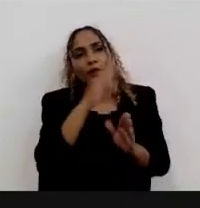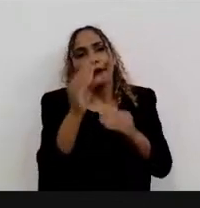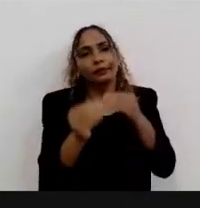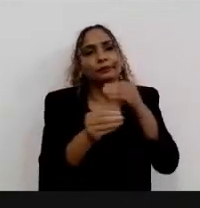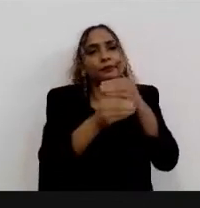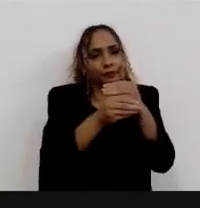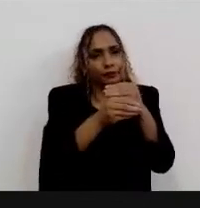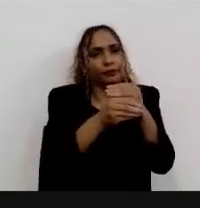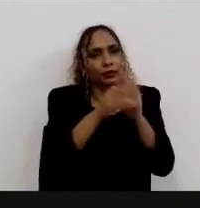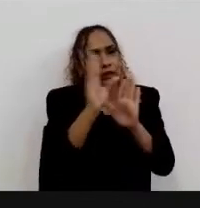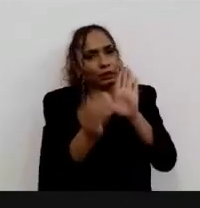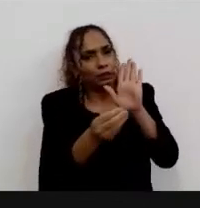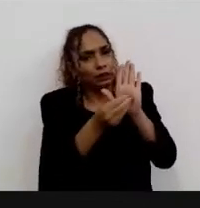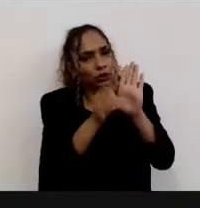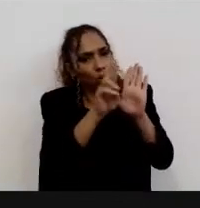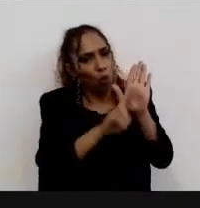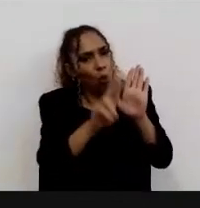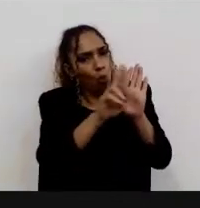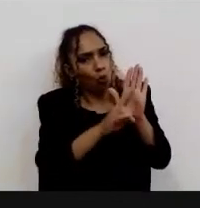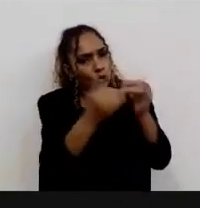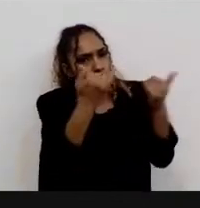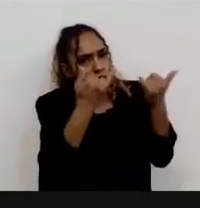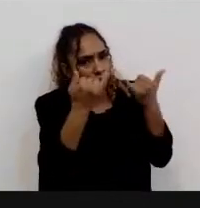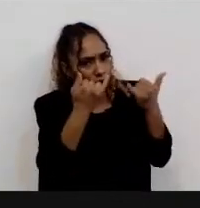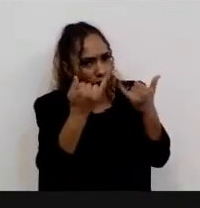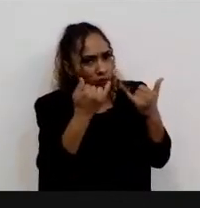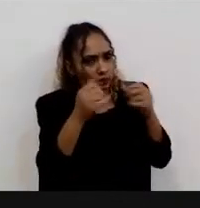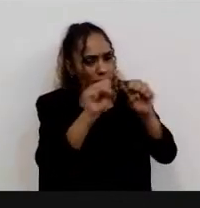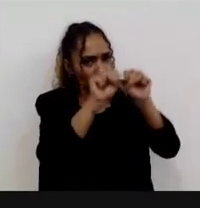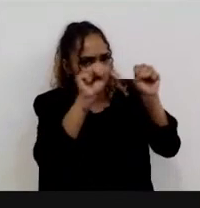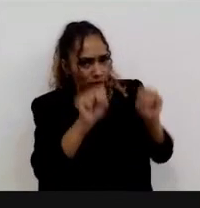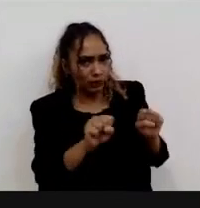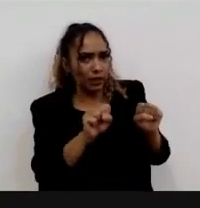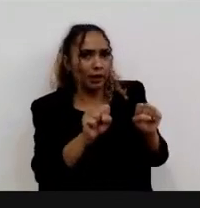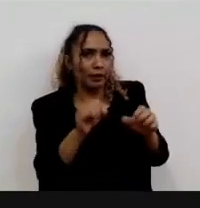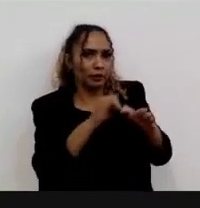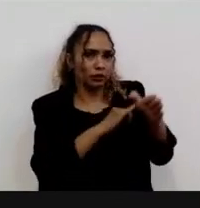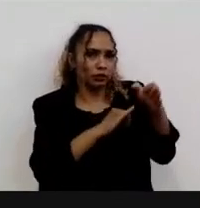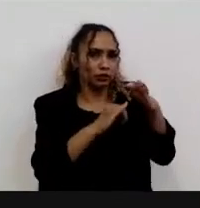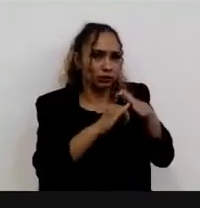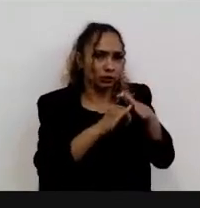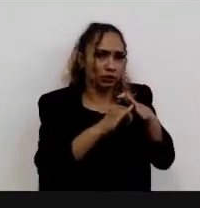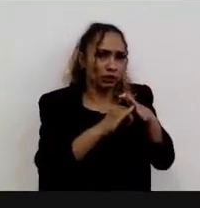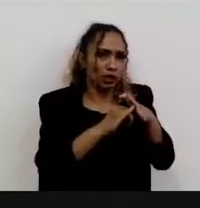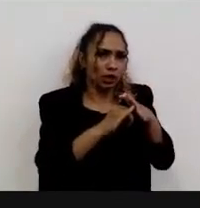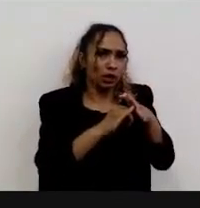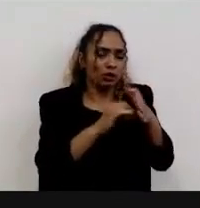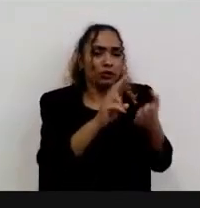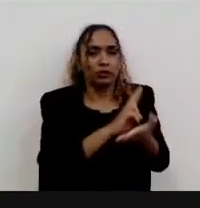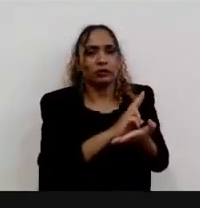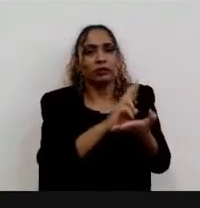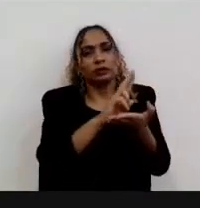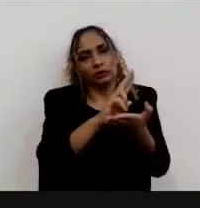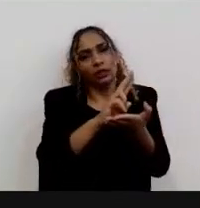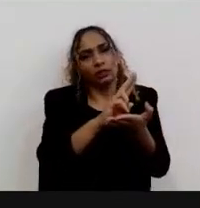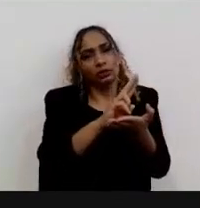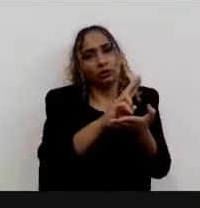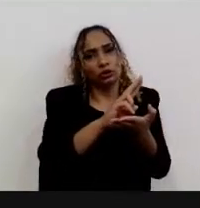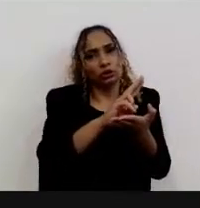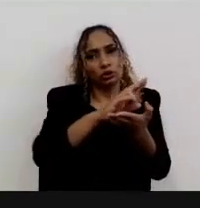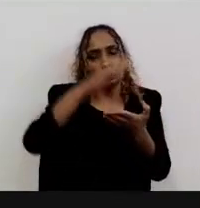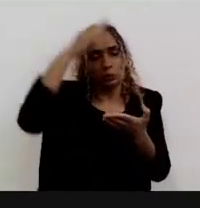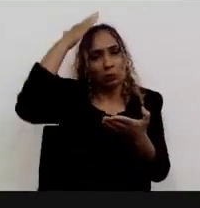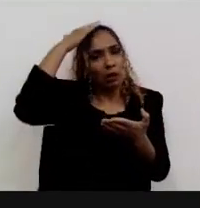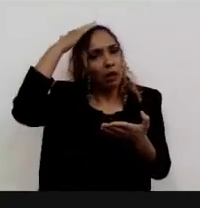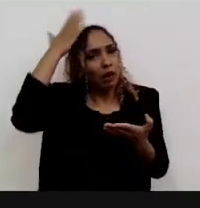de dados para povoamento semiautomático do repositório institucional da Universidade Tecnológica Federal do Paraná,